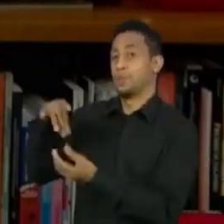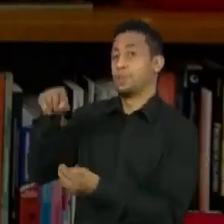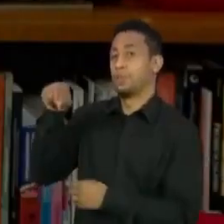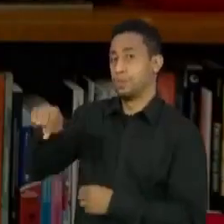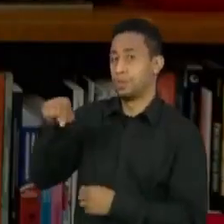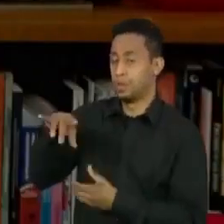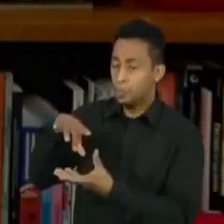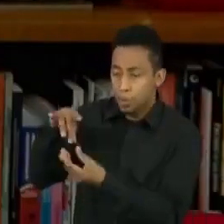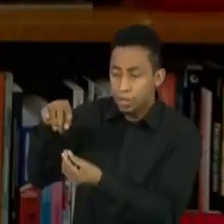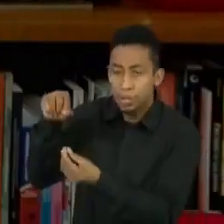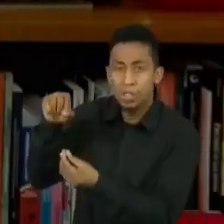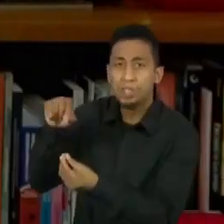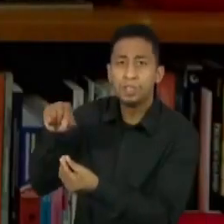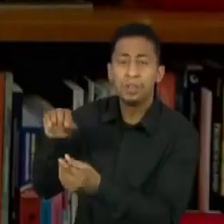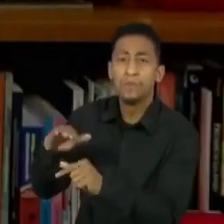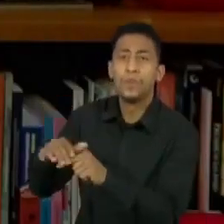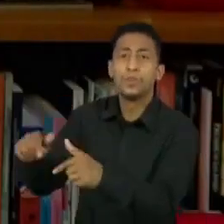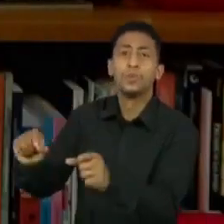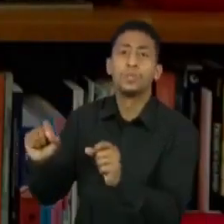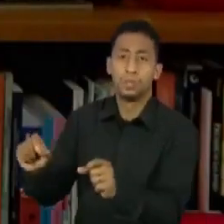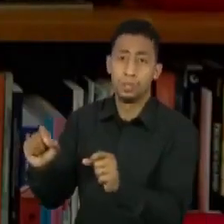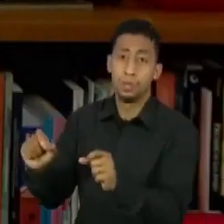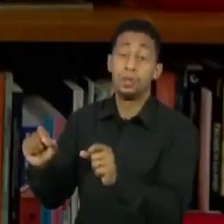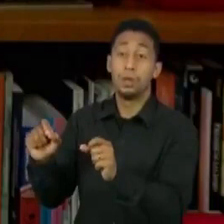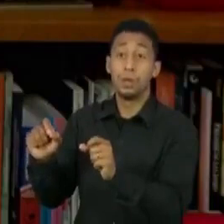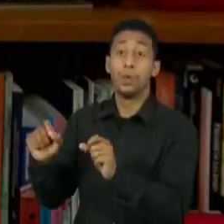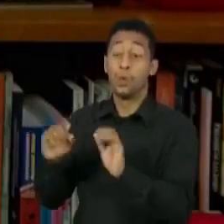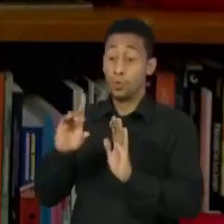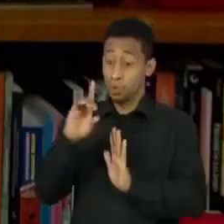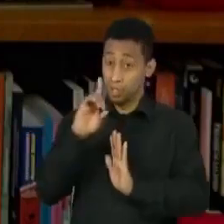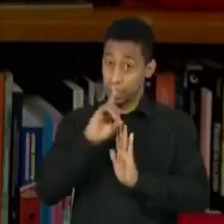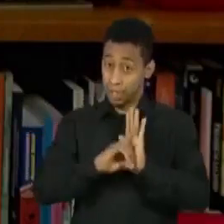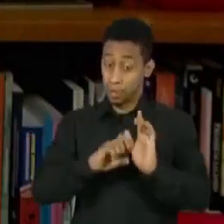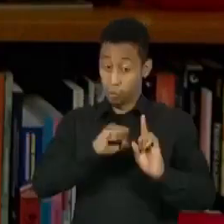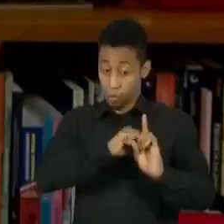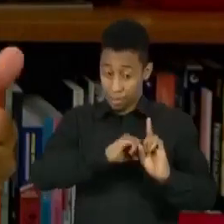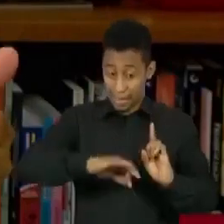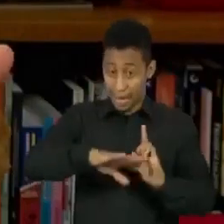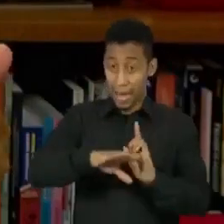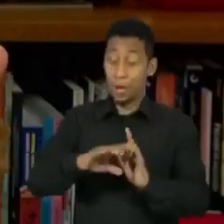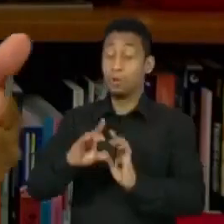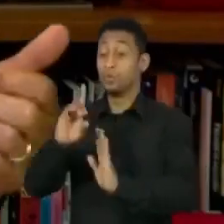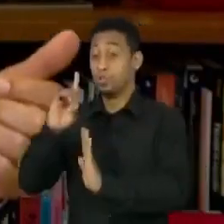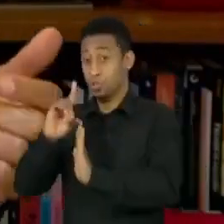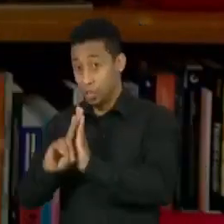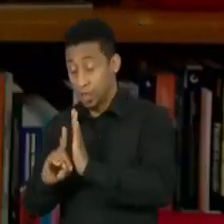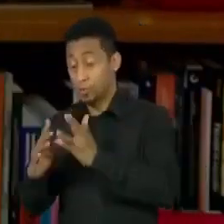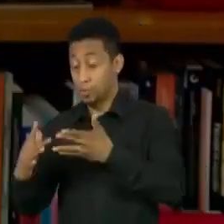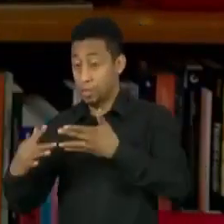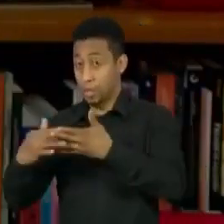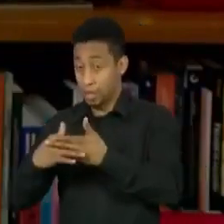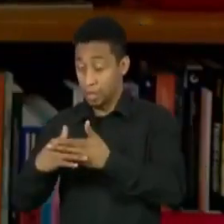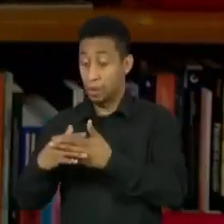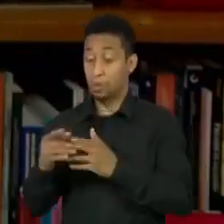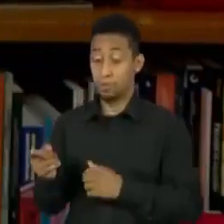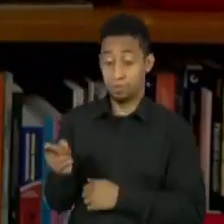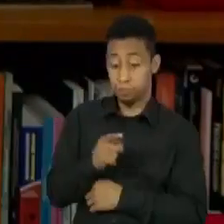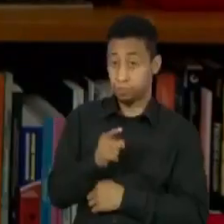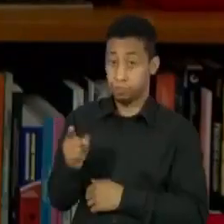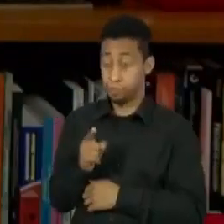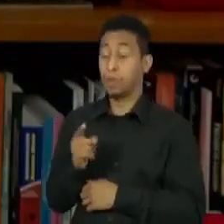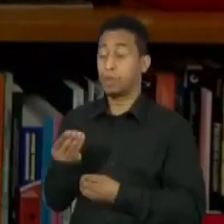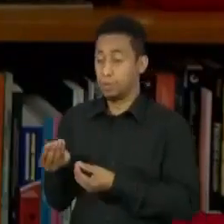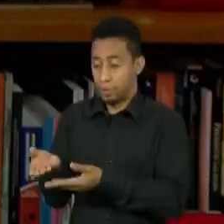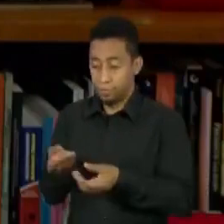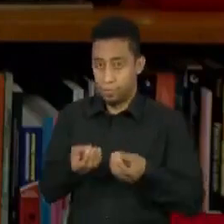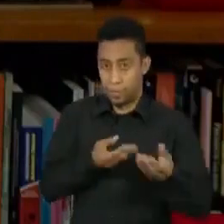da Democracia assegurar o exercício dos direitos sociais e individuais no preâmbulo é assim o social vem antes do